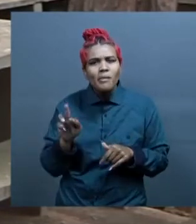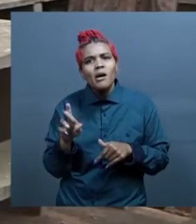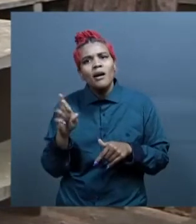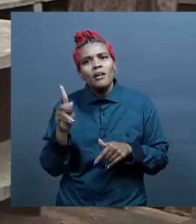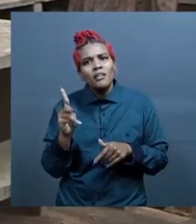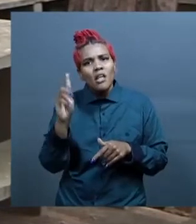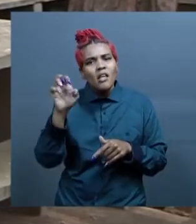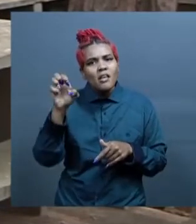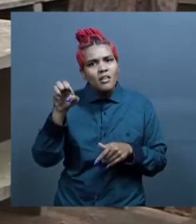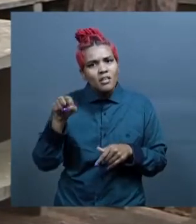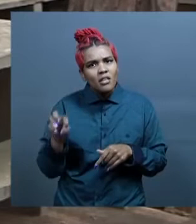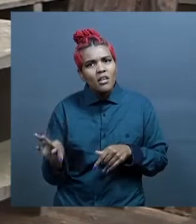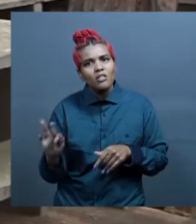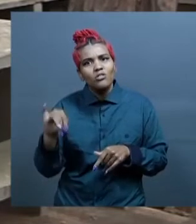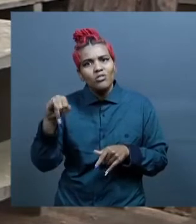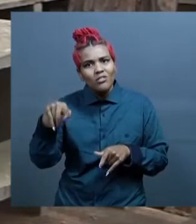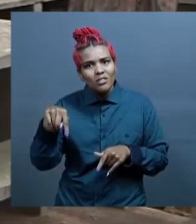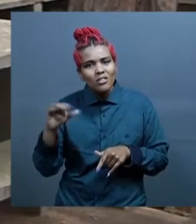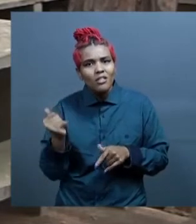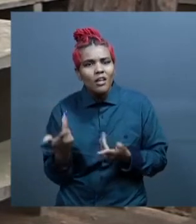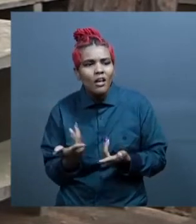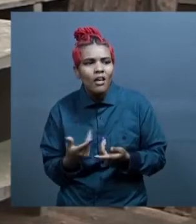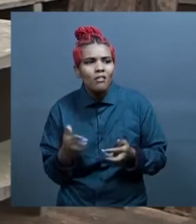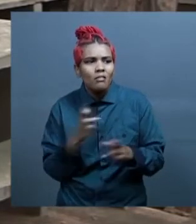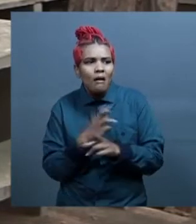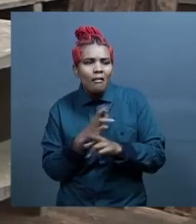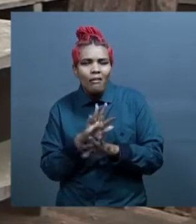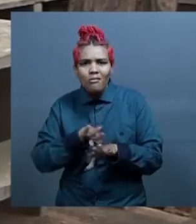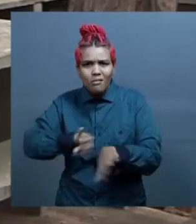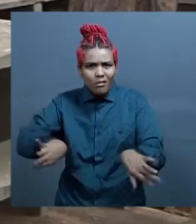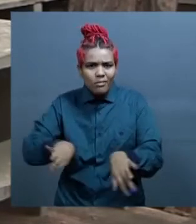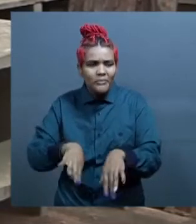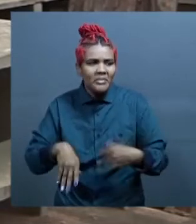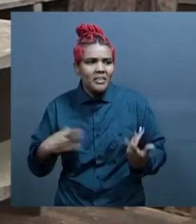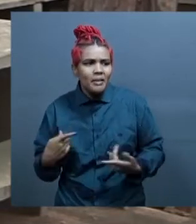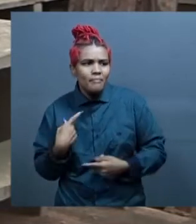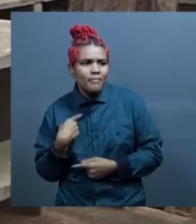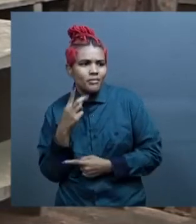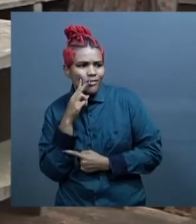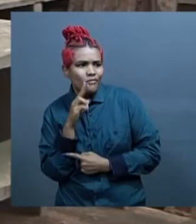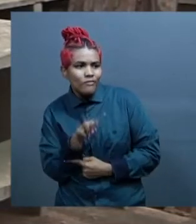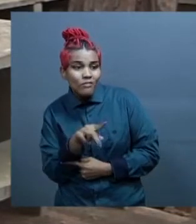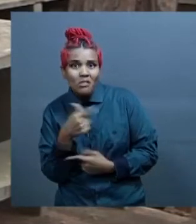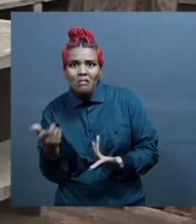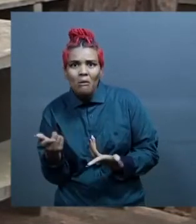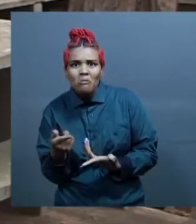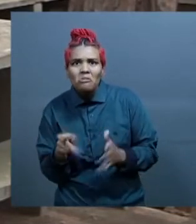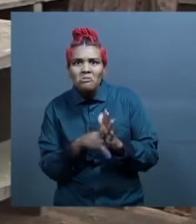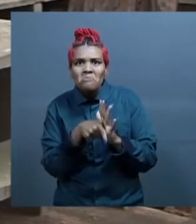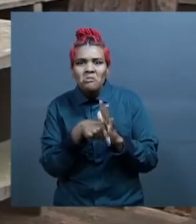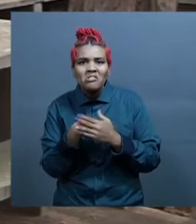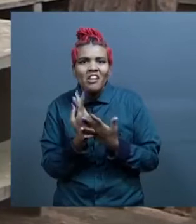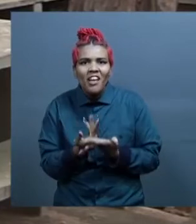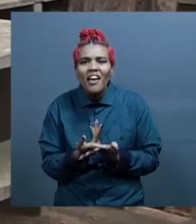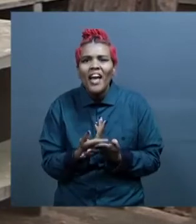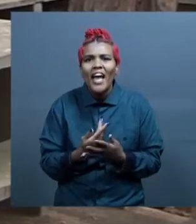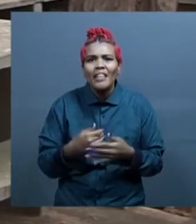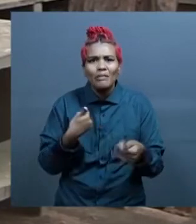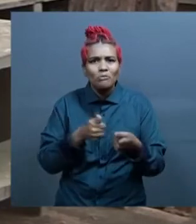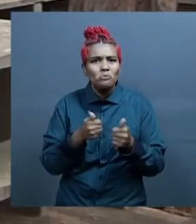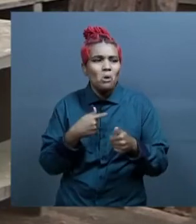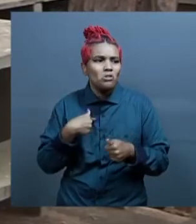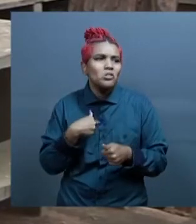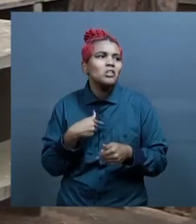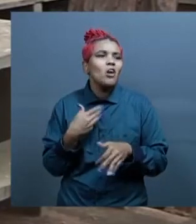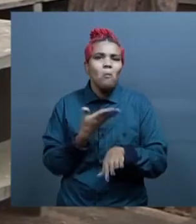de certa forma mas não tem muita relação com engenharia e vejo essa galera engajado aqui num projecto que que é do meu esporte então eu falei